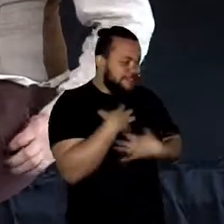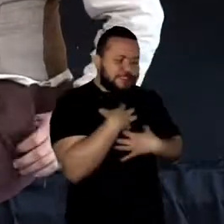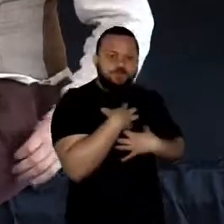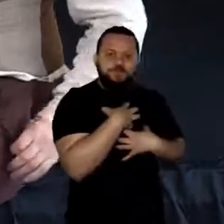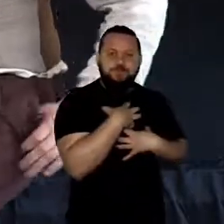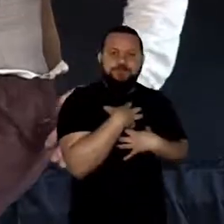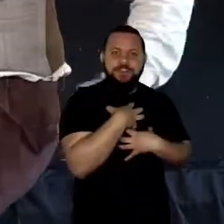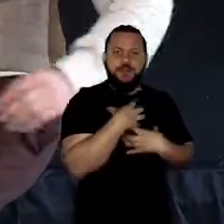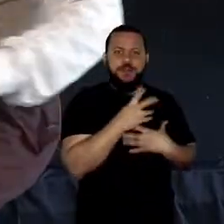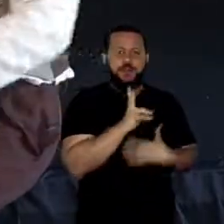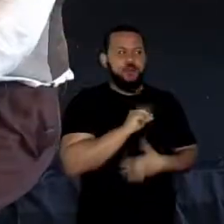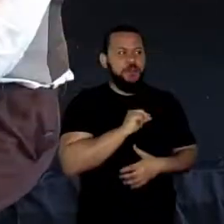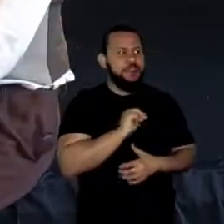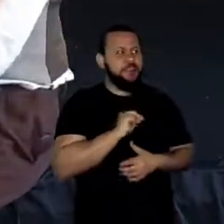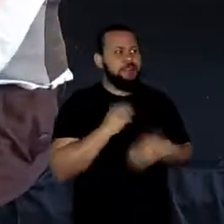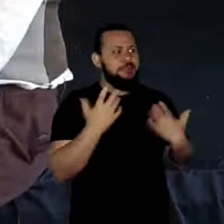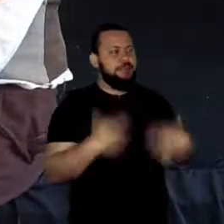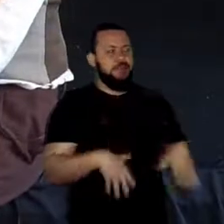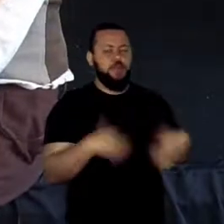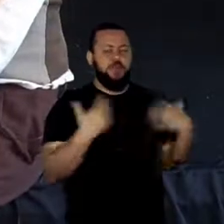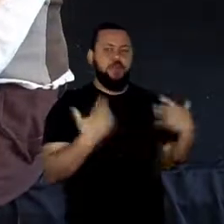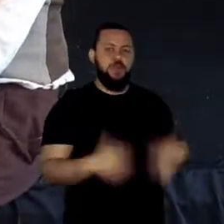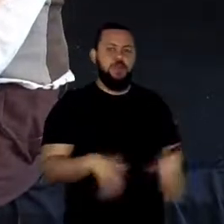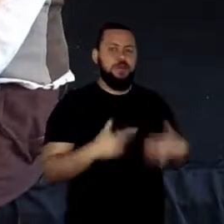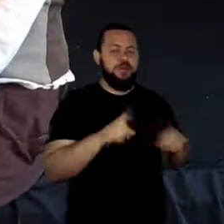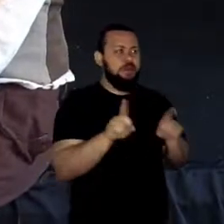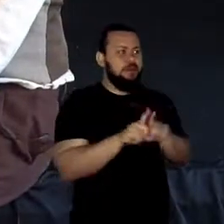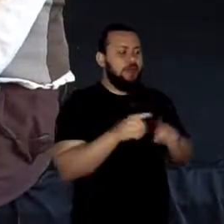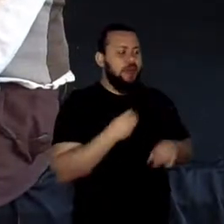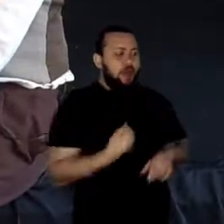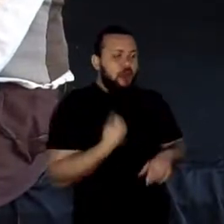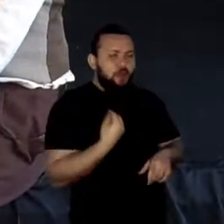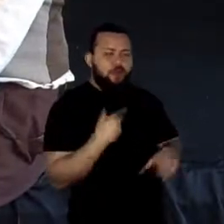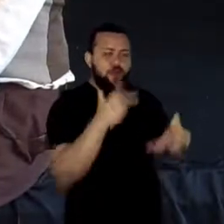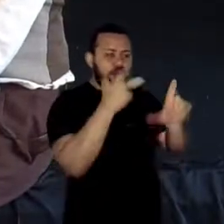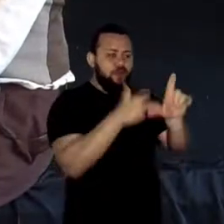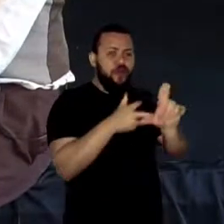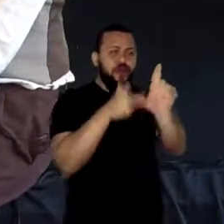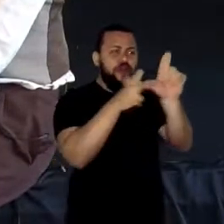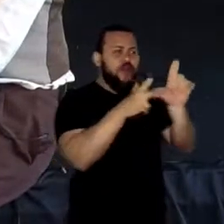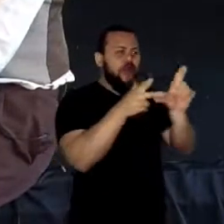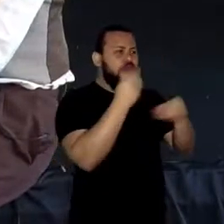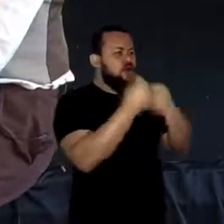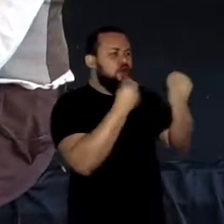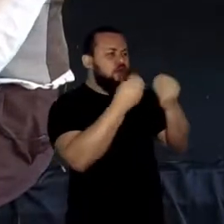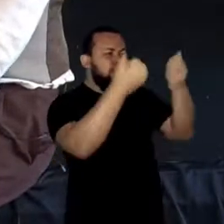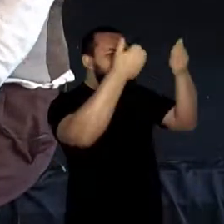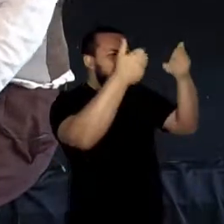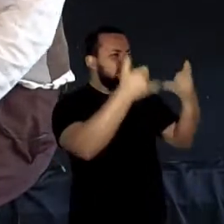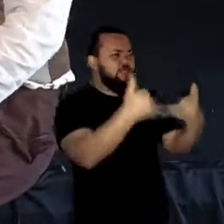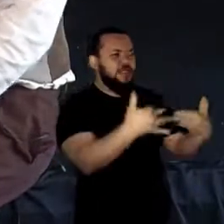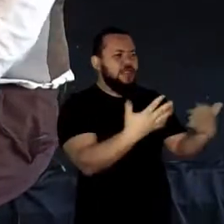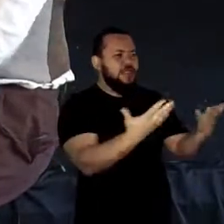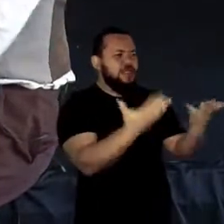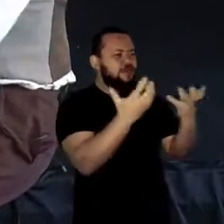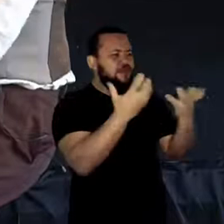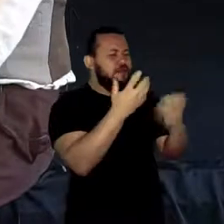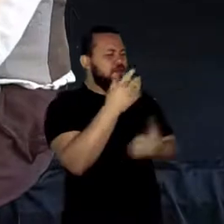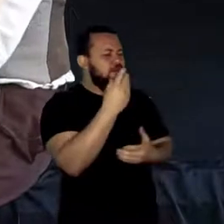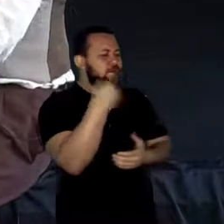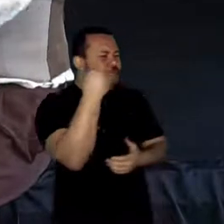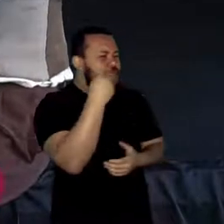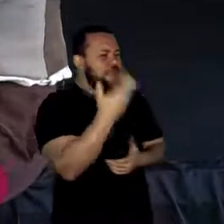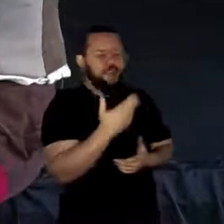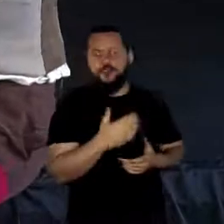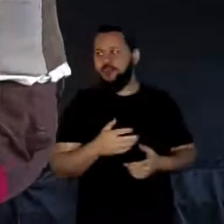também, ao mesmo tempo, ao vivo e online. E como que foi isso para você? Como que você está se sentindo? Olha, só